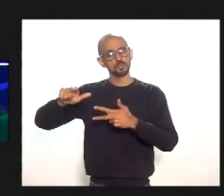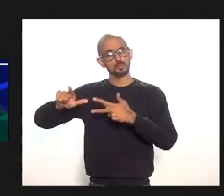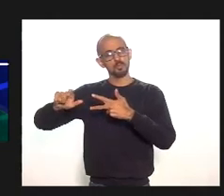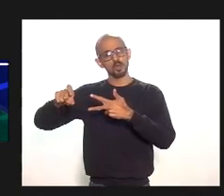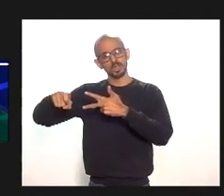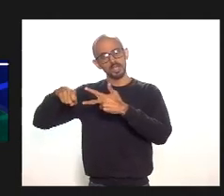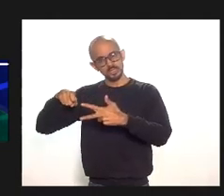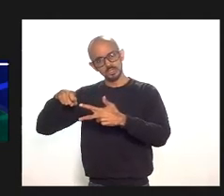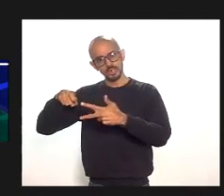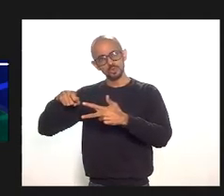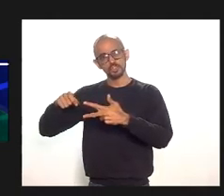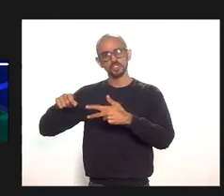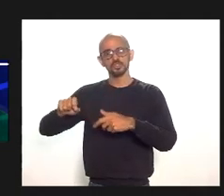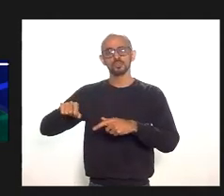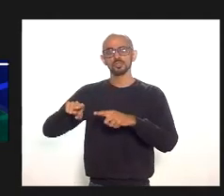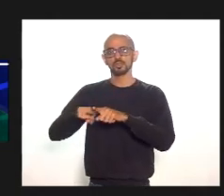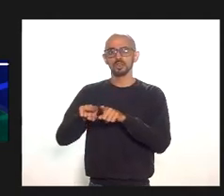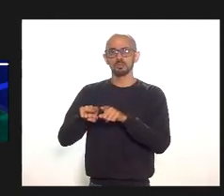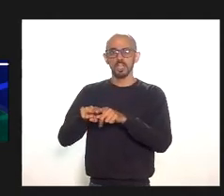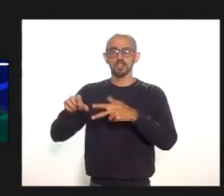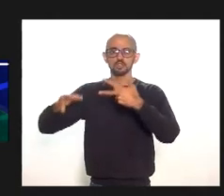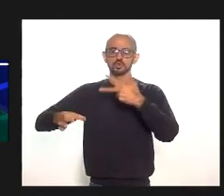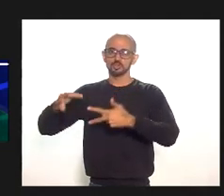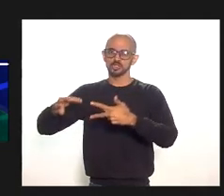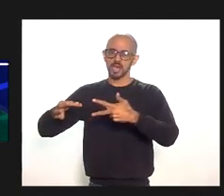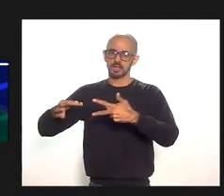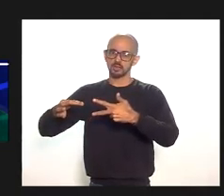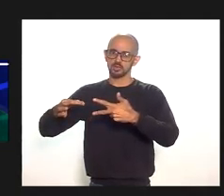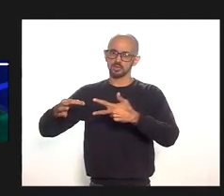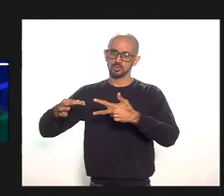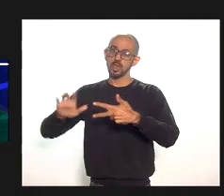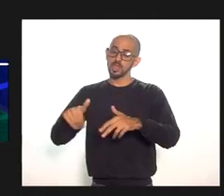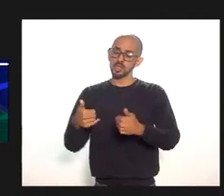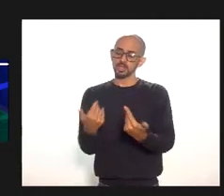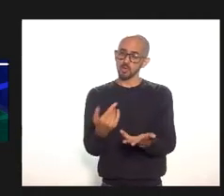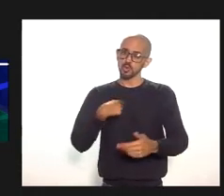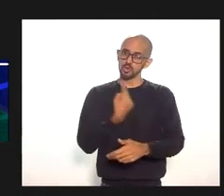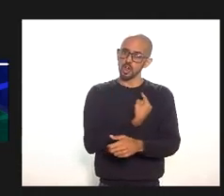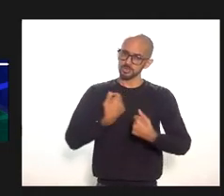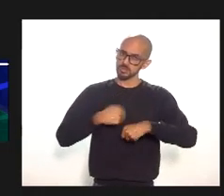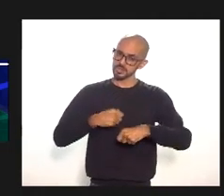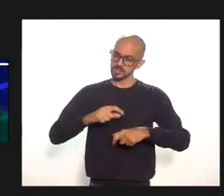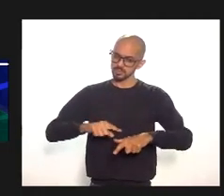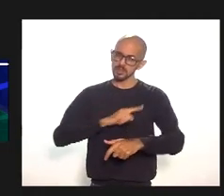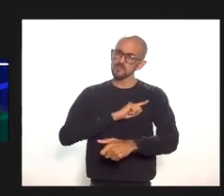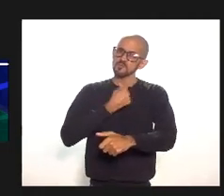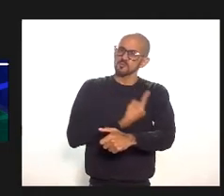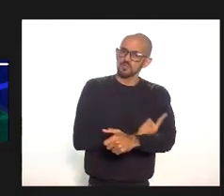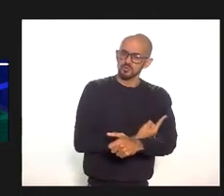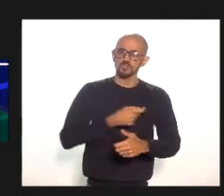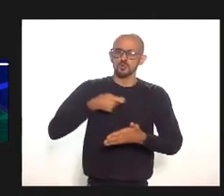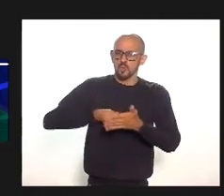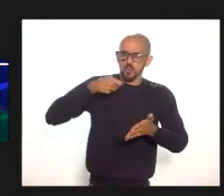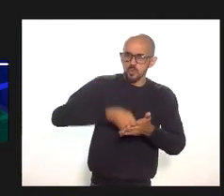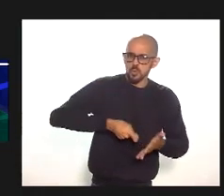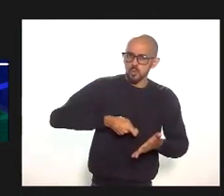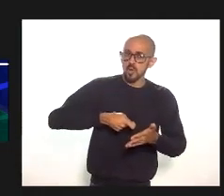olhos nus. Então, senhora presidente, nós precisamos, sim, fazer um esforço de debater os temas, é o que estamos fazendo